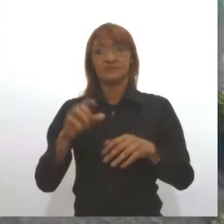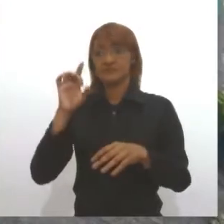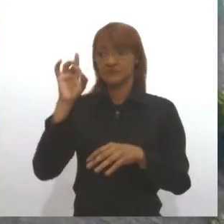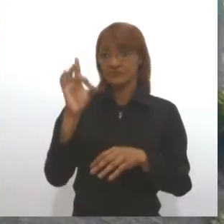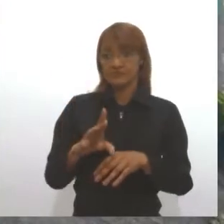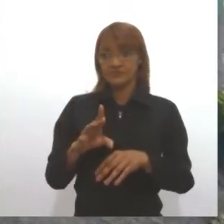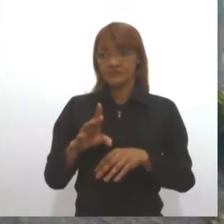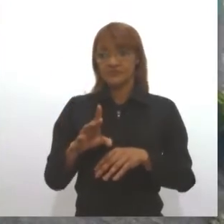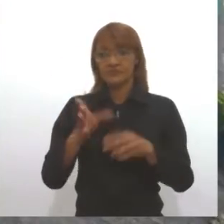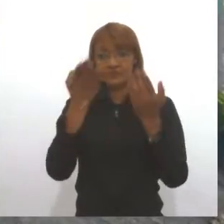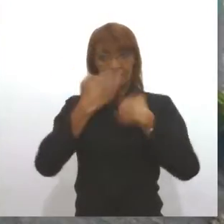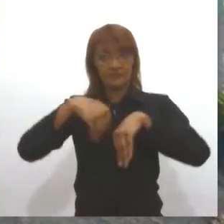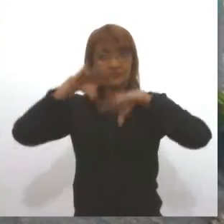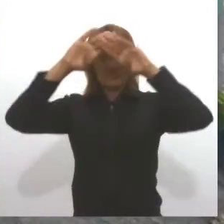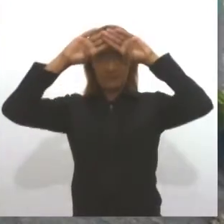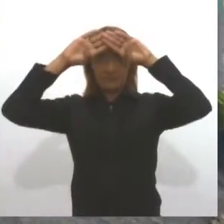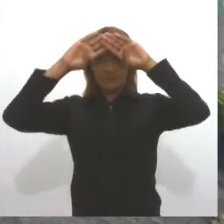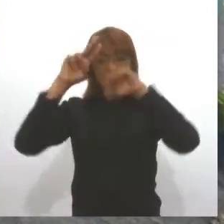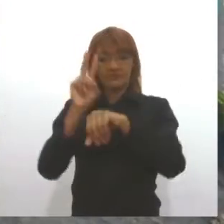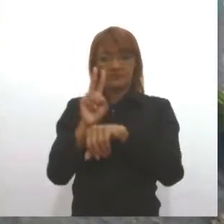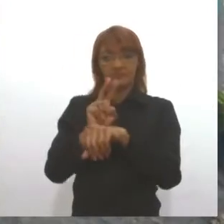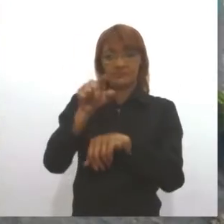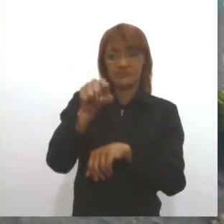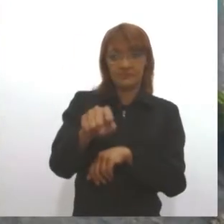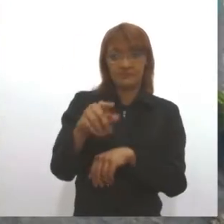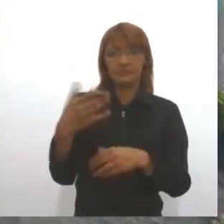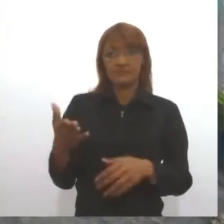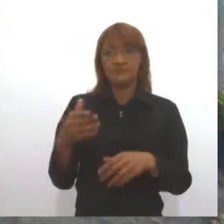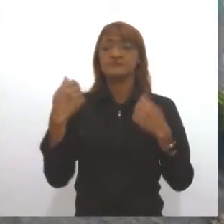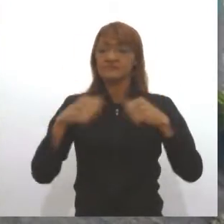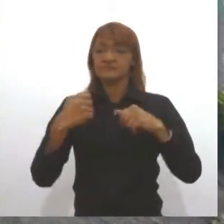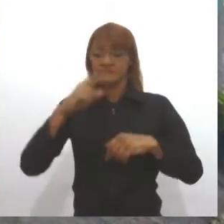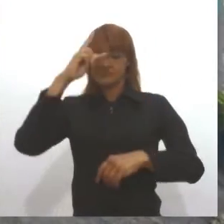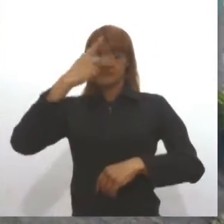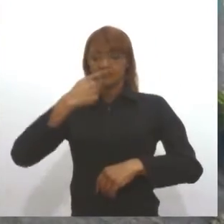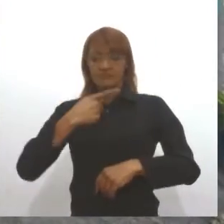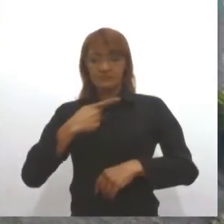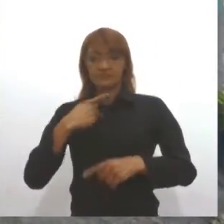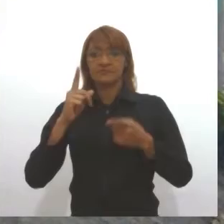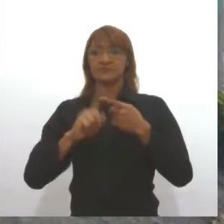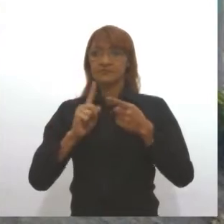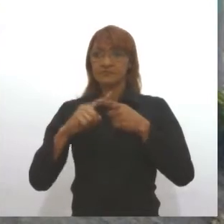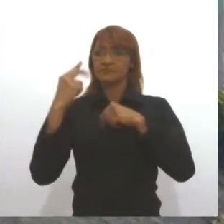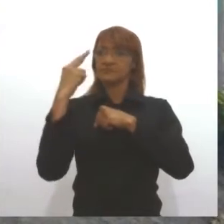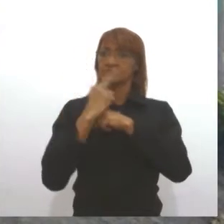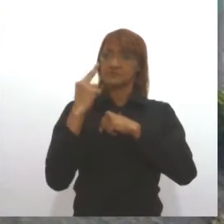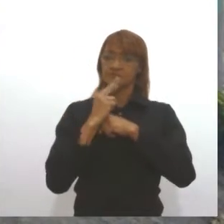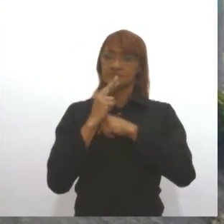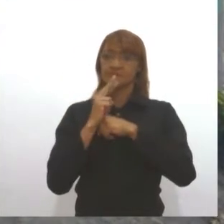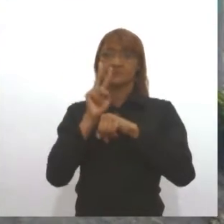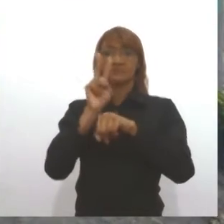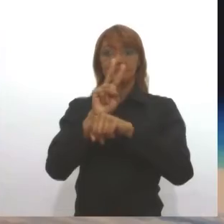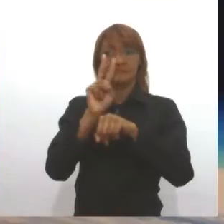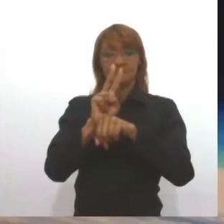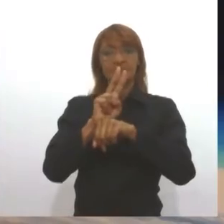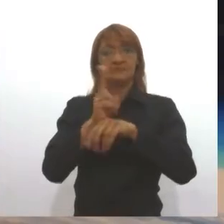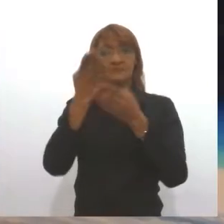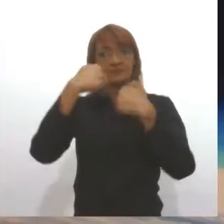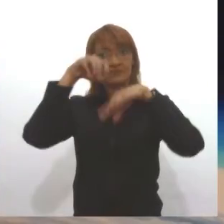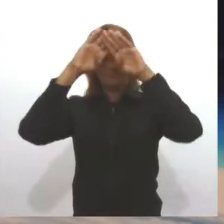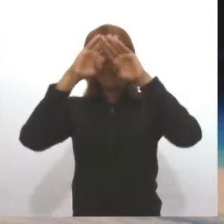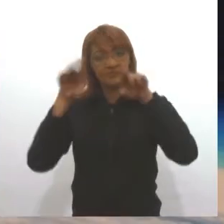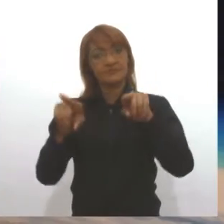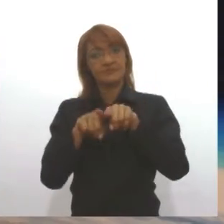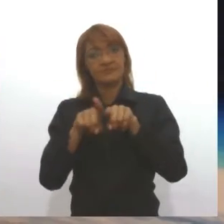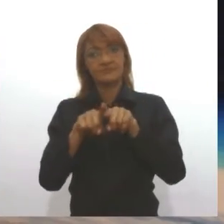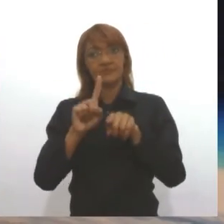santo que tem que cuidar de você. Você tem que cuidar de você e cuidar do santo e o santo cuidar de você também. No